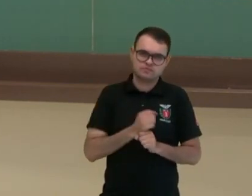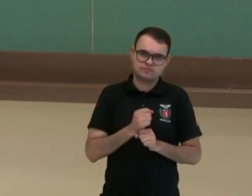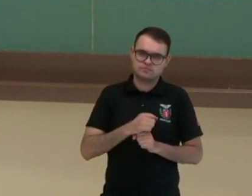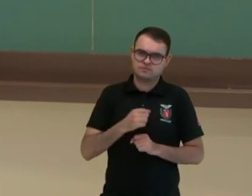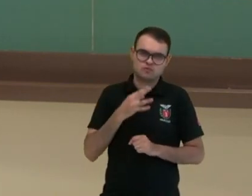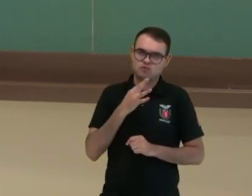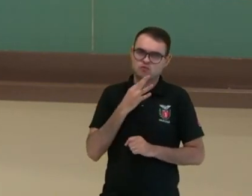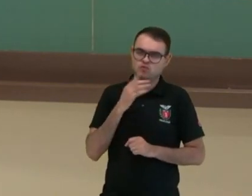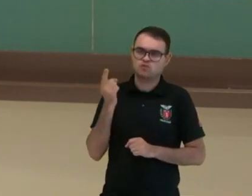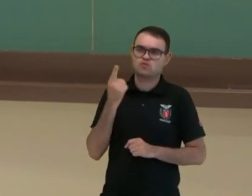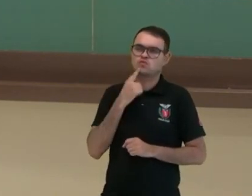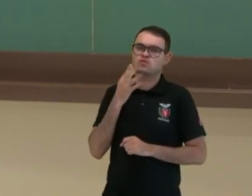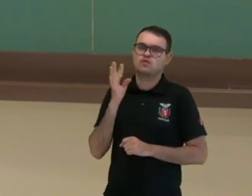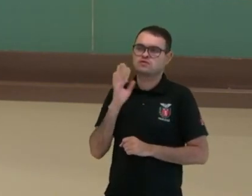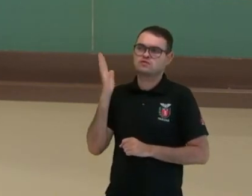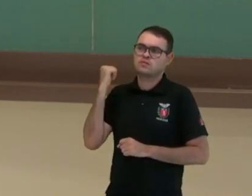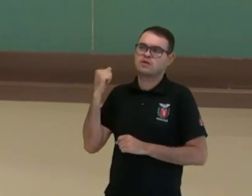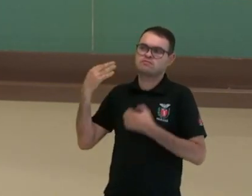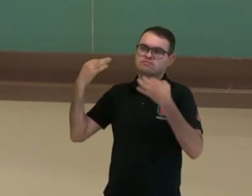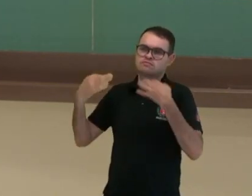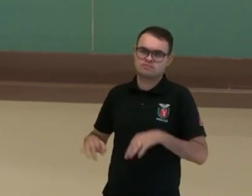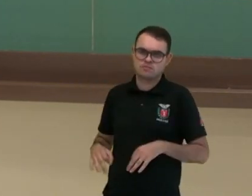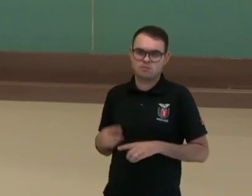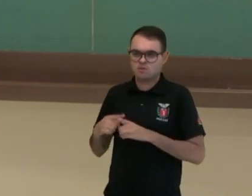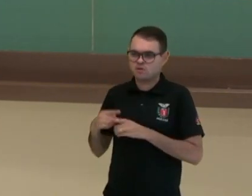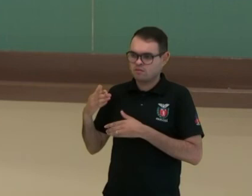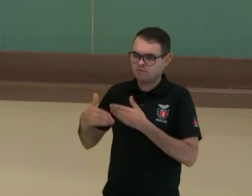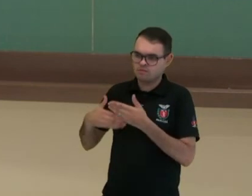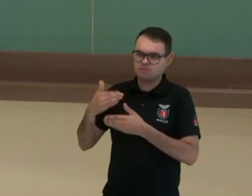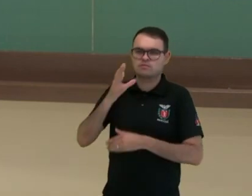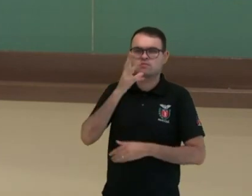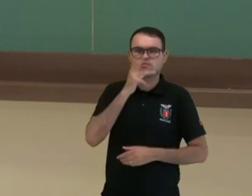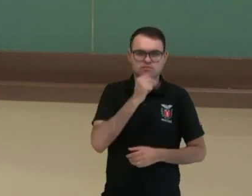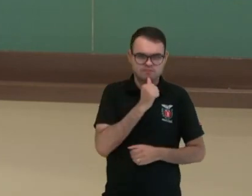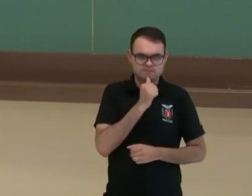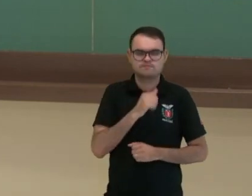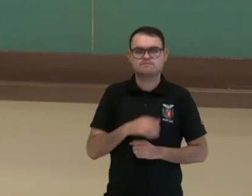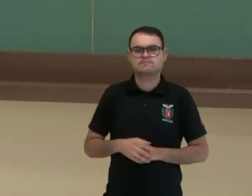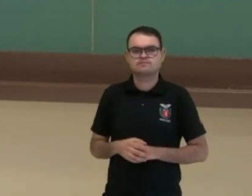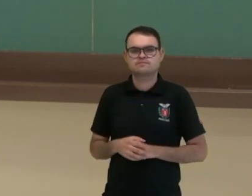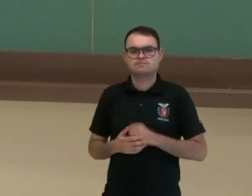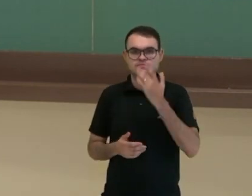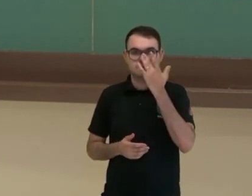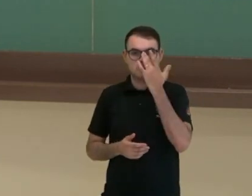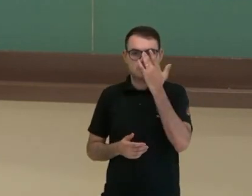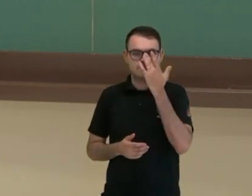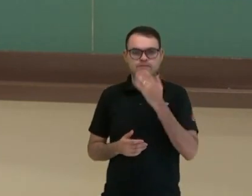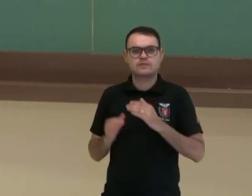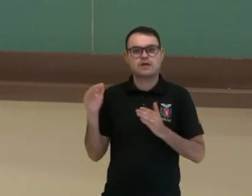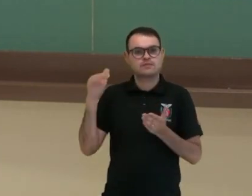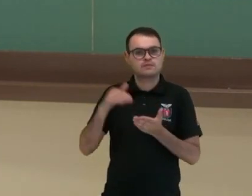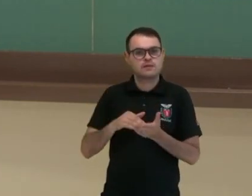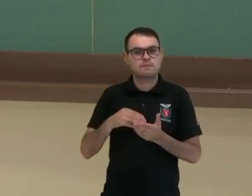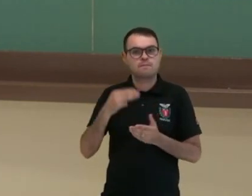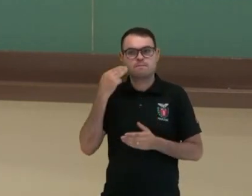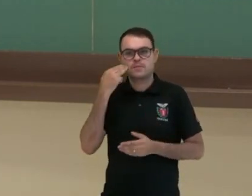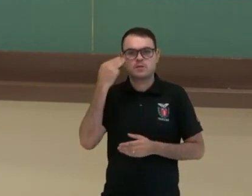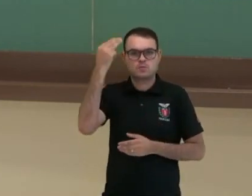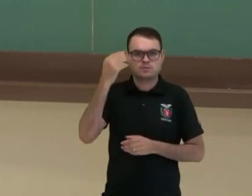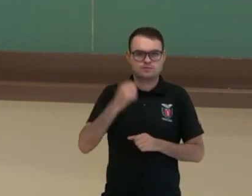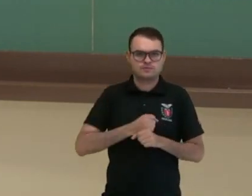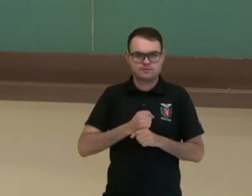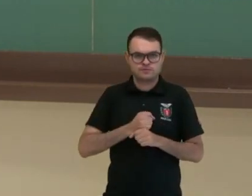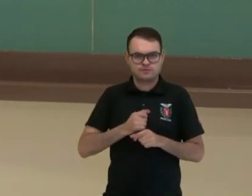consegue acompanhar. Pois ela é lenta e acontece ao longo de centenas, milhares ou até milhões de